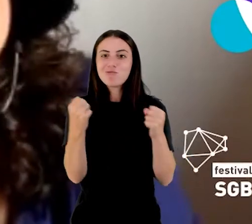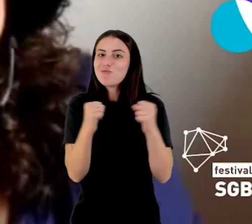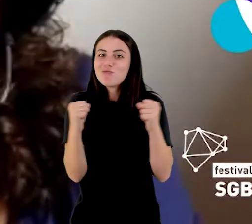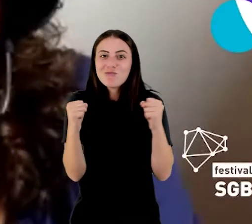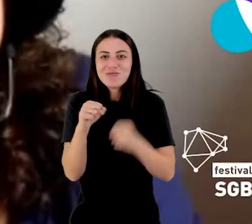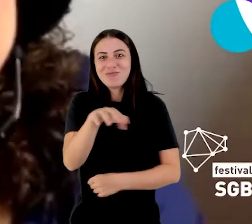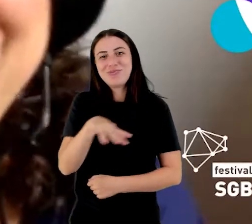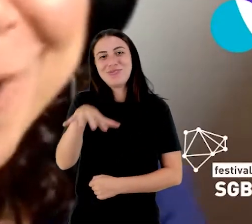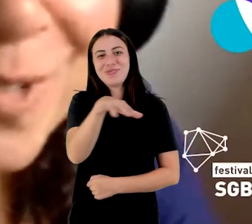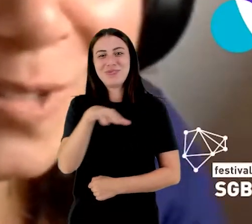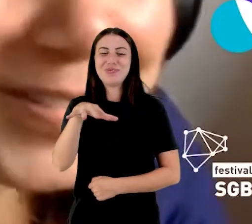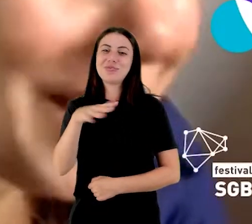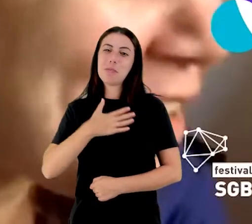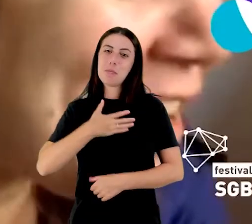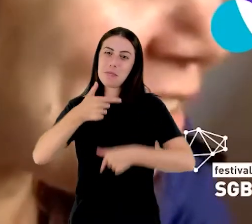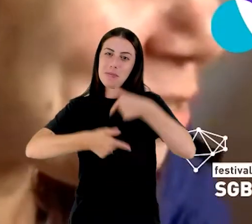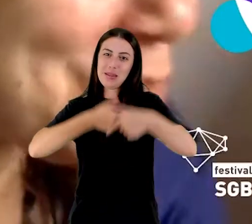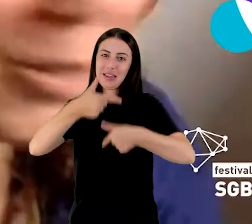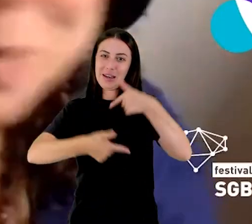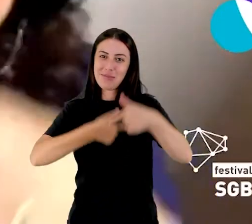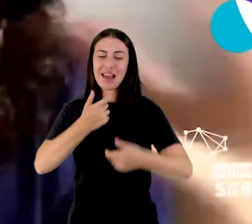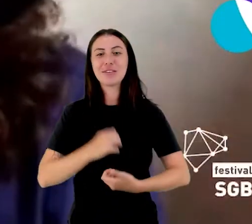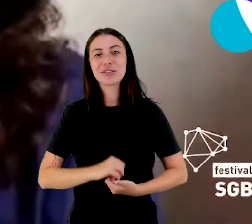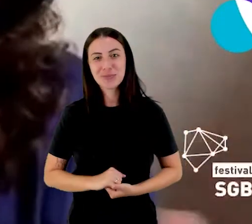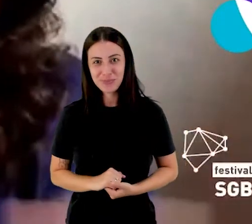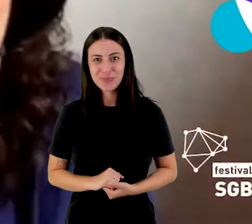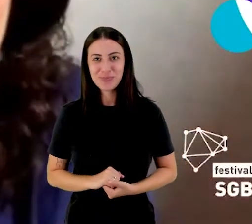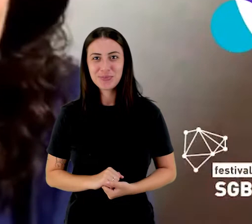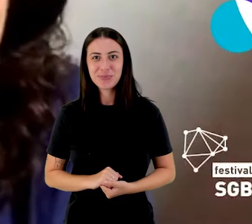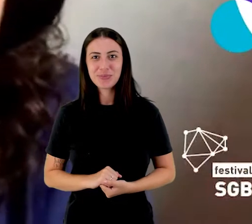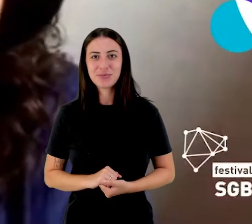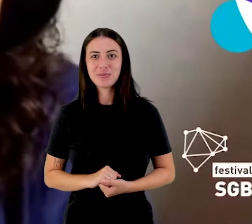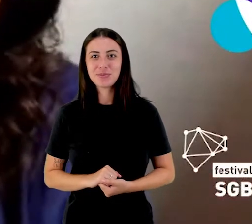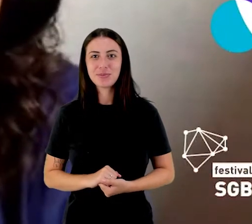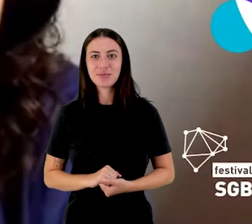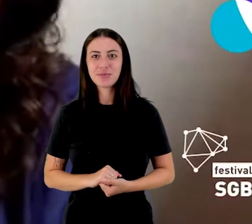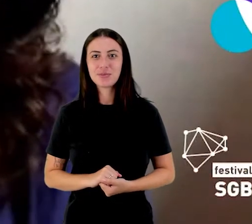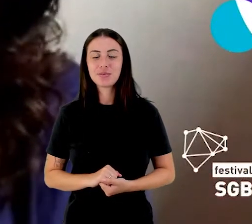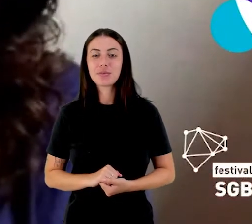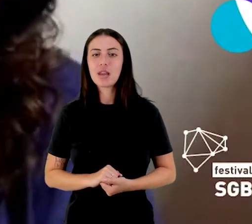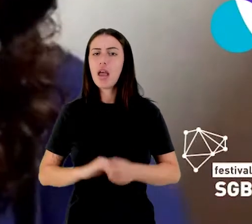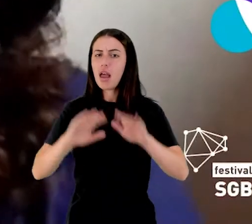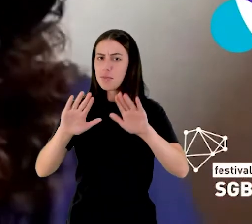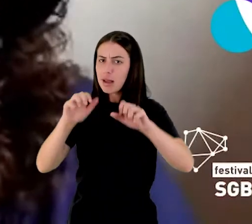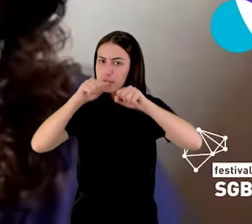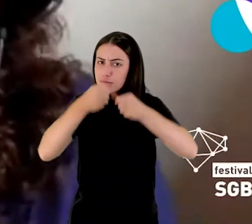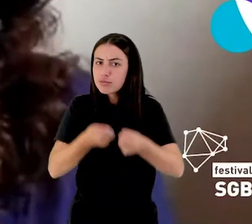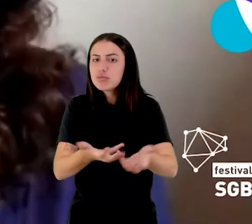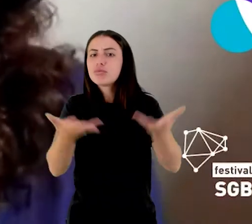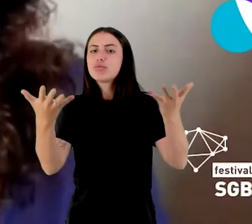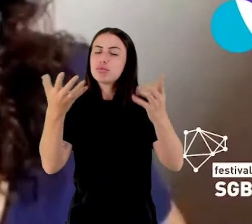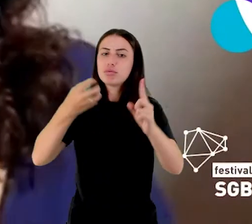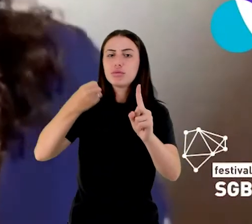eu consegui né, juntar esses três frentes do qual me move muito.